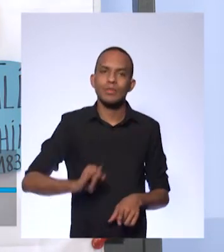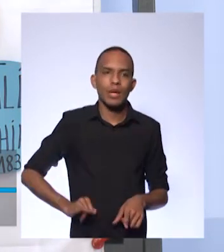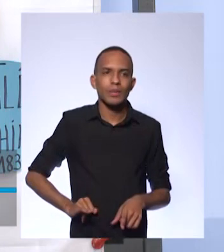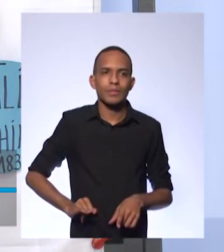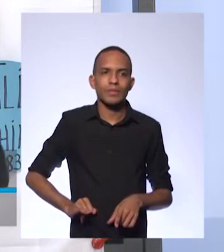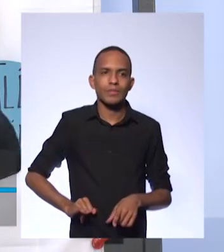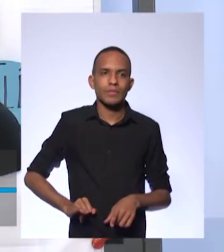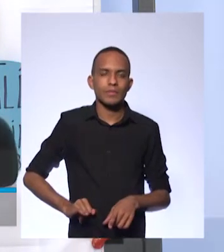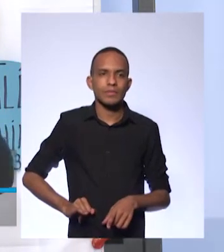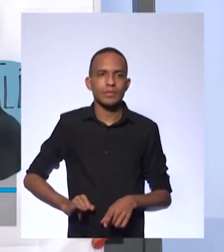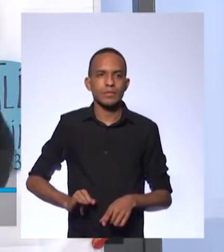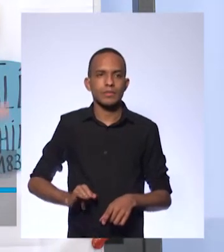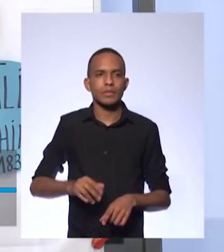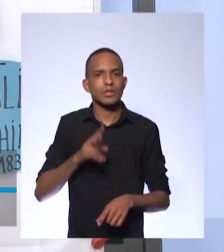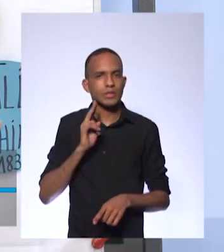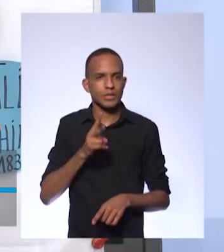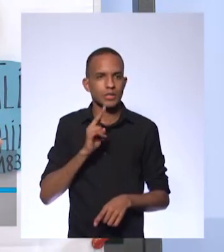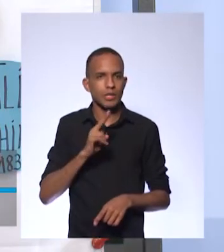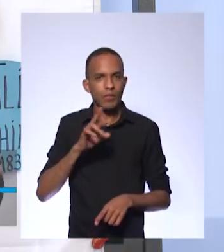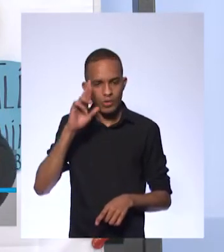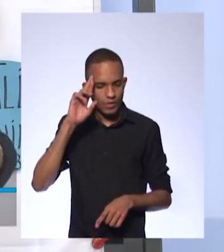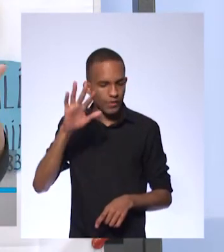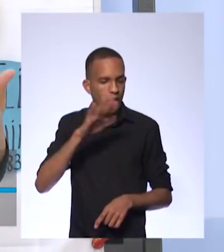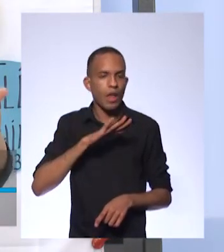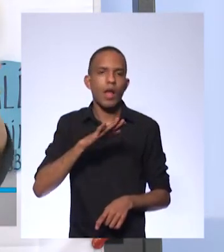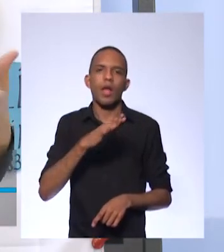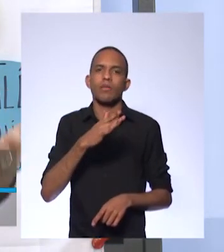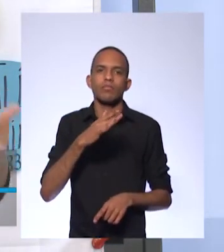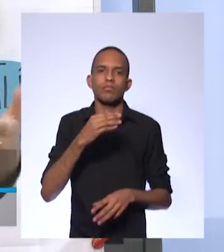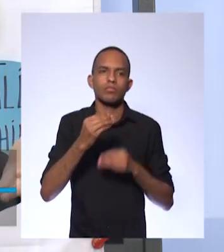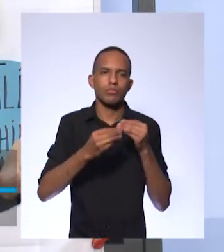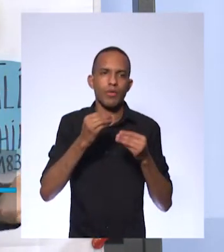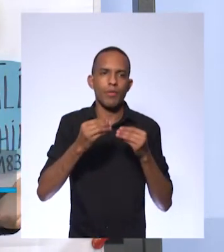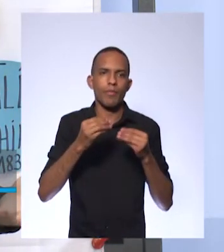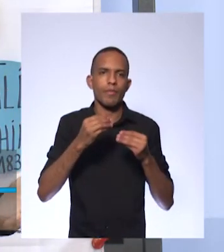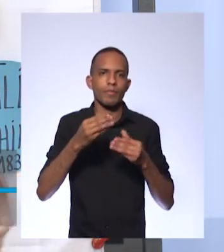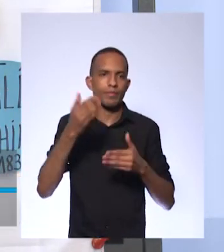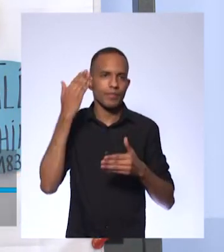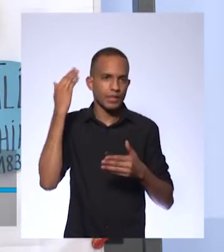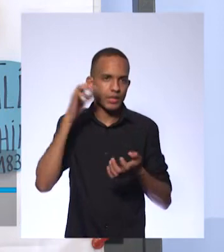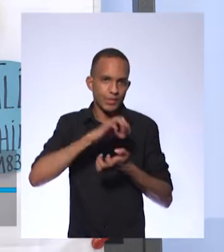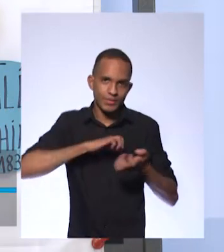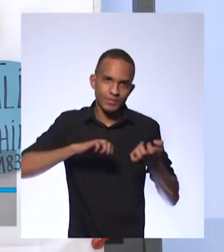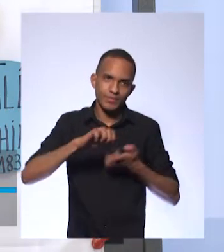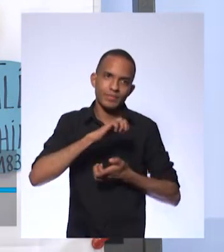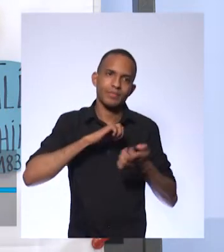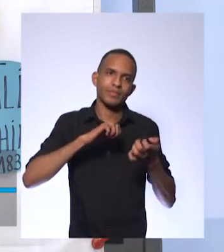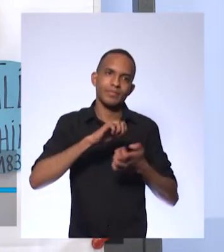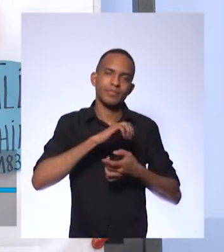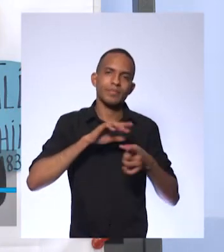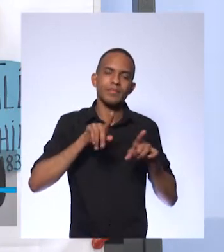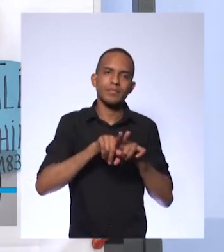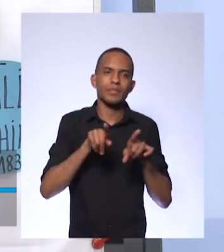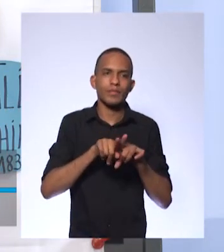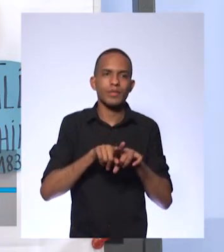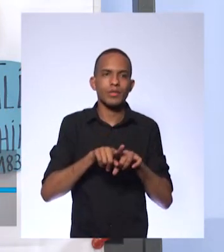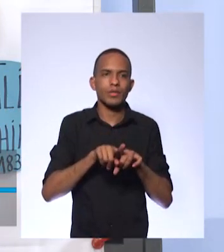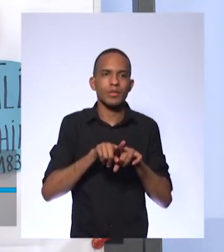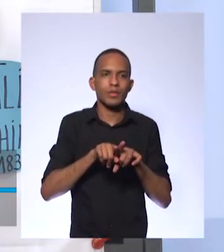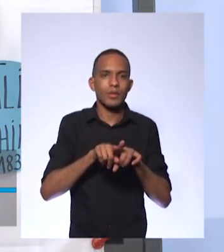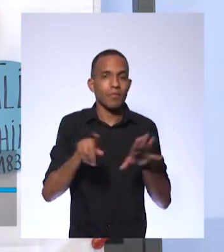suas patentes, eles manteram a mesma patente daquele tempo que eles eram revolucionários numa